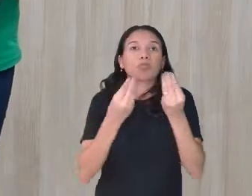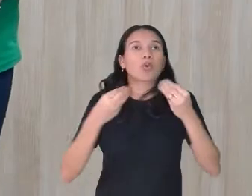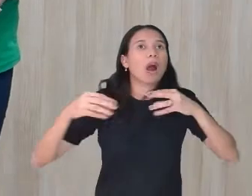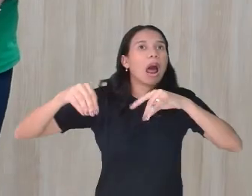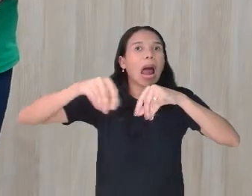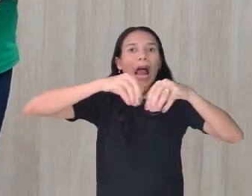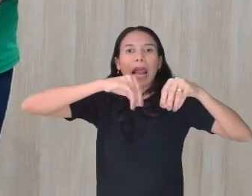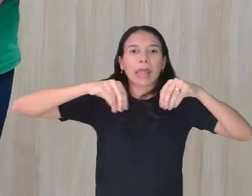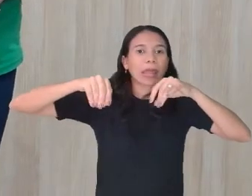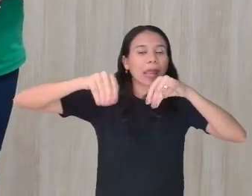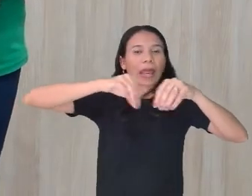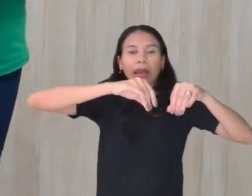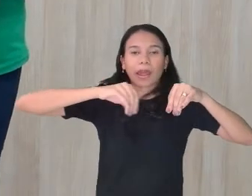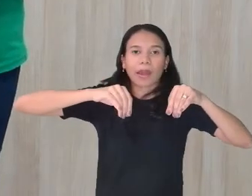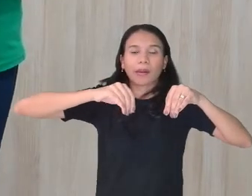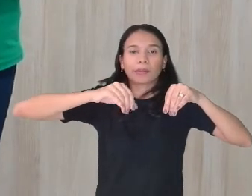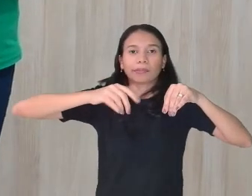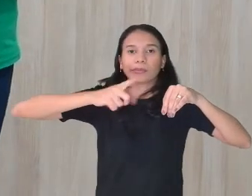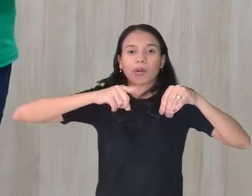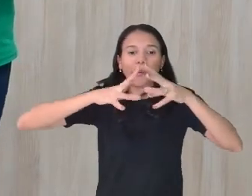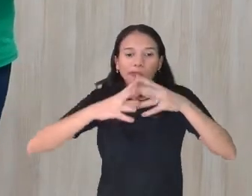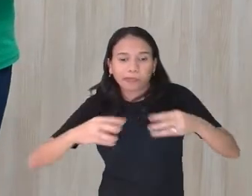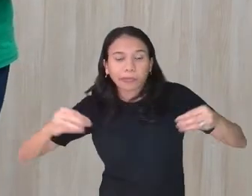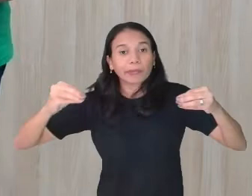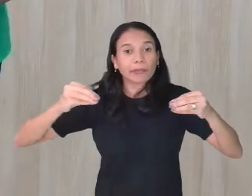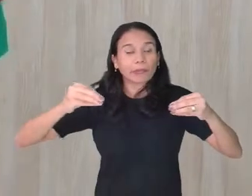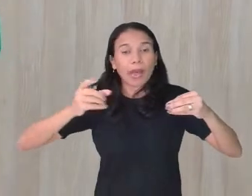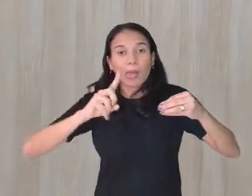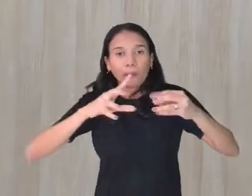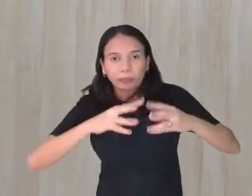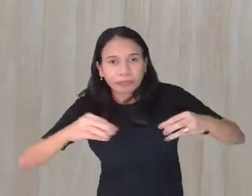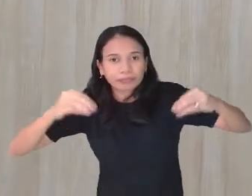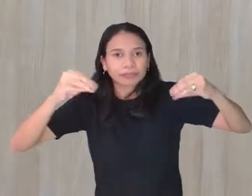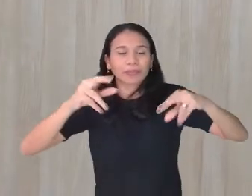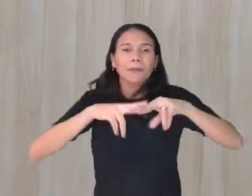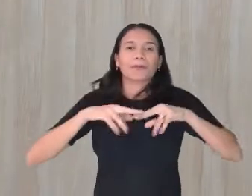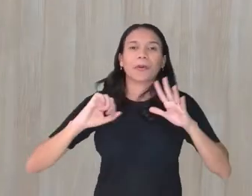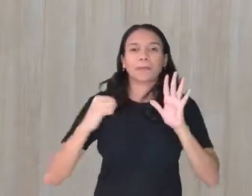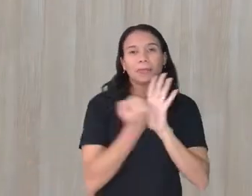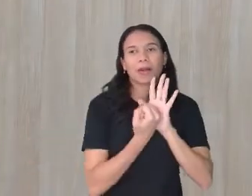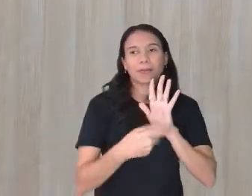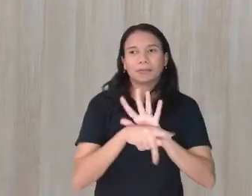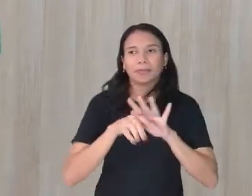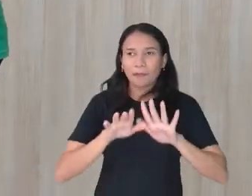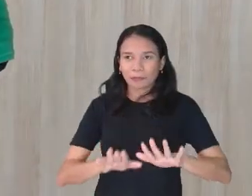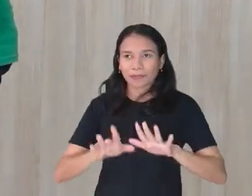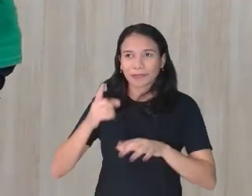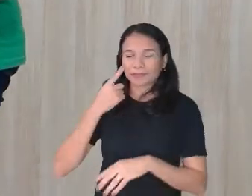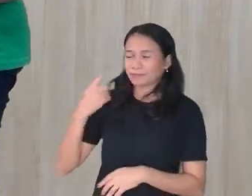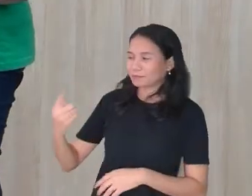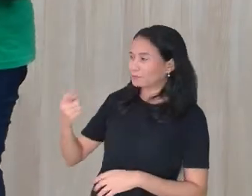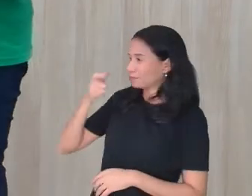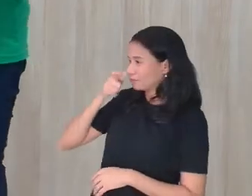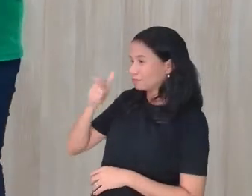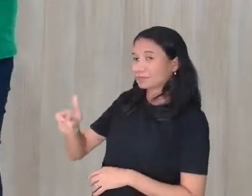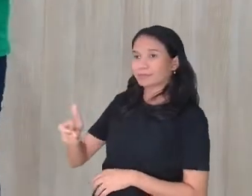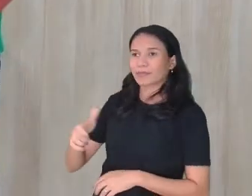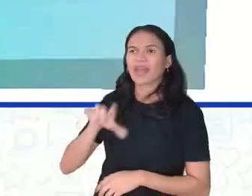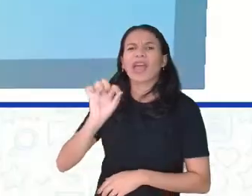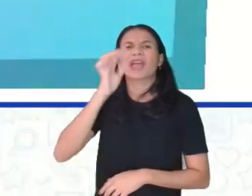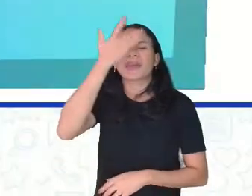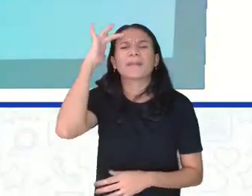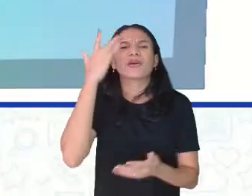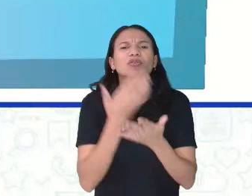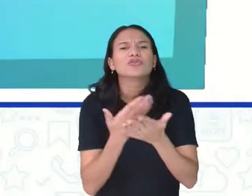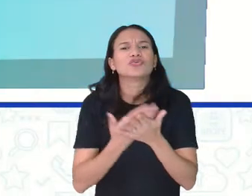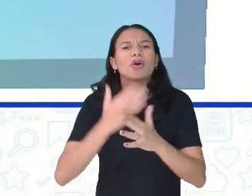tem micro-organismo, logo não decompõem. Se não decompõem, as marcas ficam. Veja que interessante. E quem estuda os